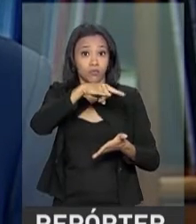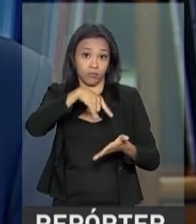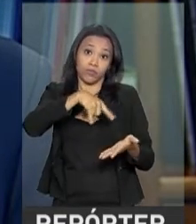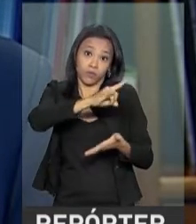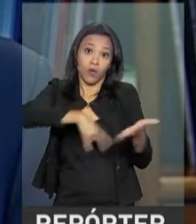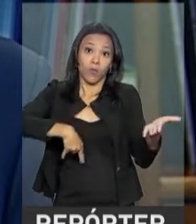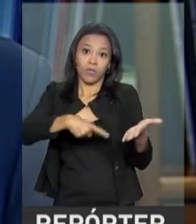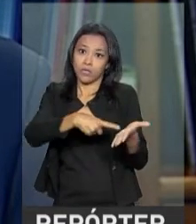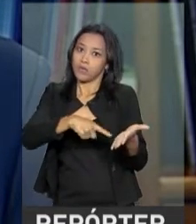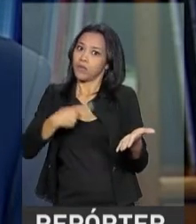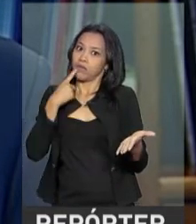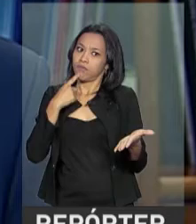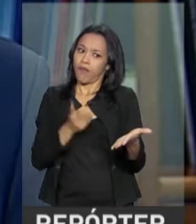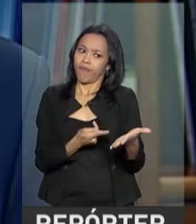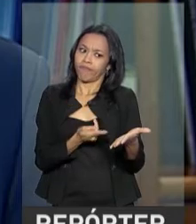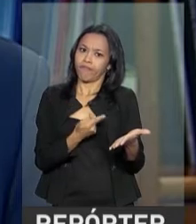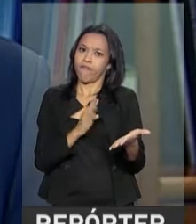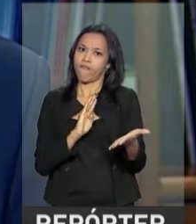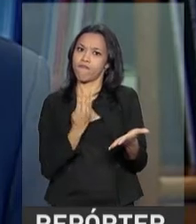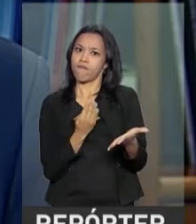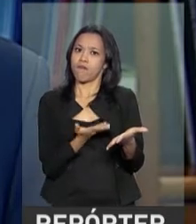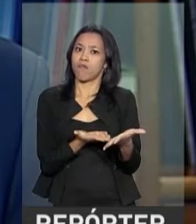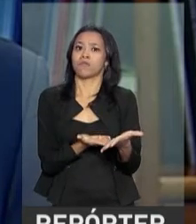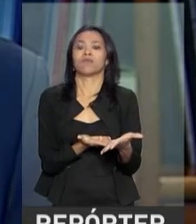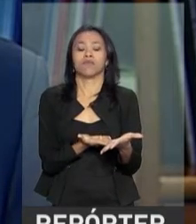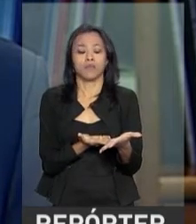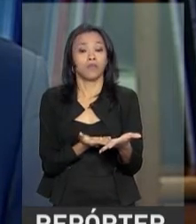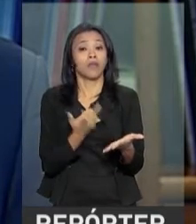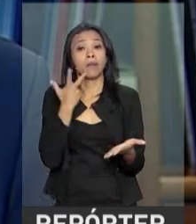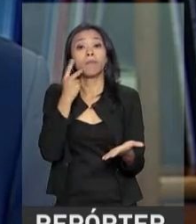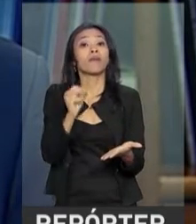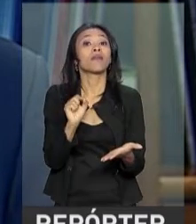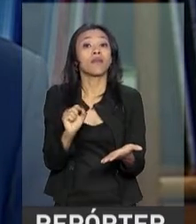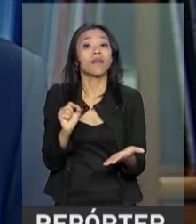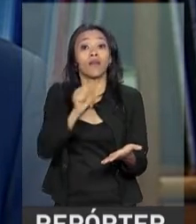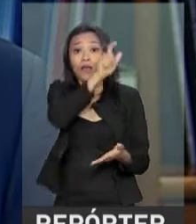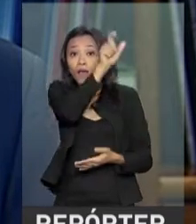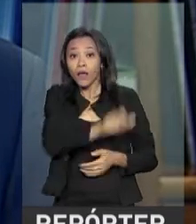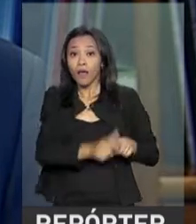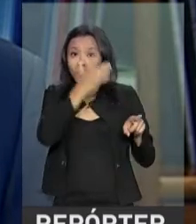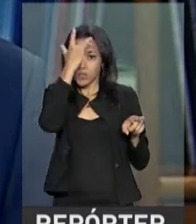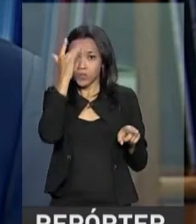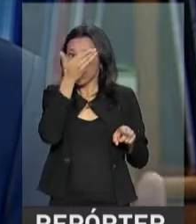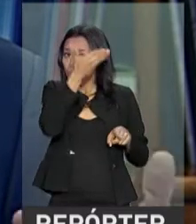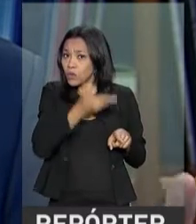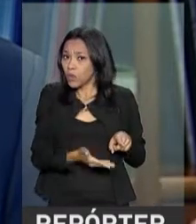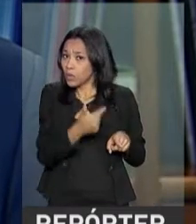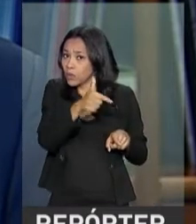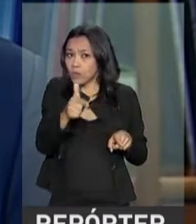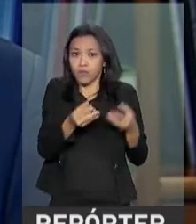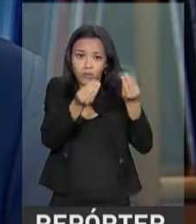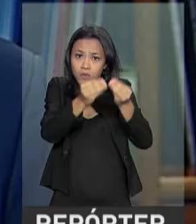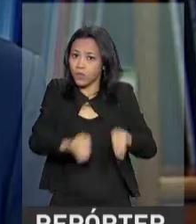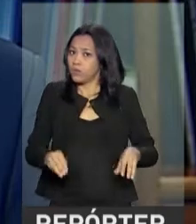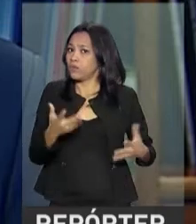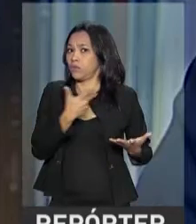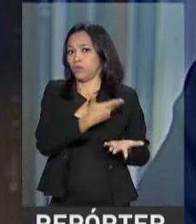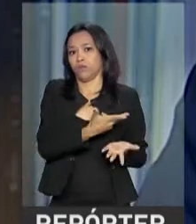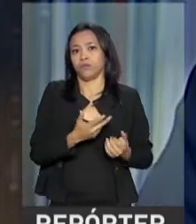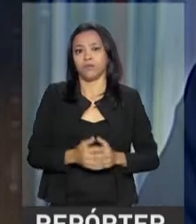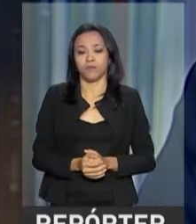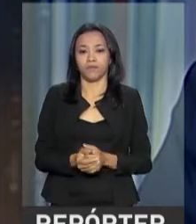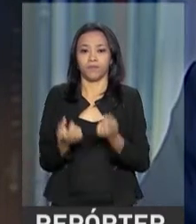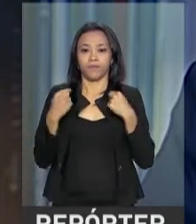é suspeita de fraude pra que para que o trabalhador não não perca esse dinheiro os jogadores